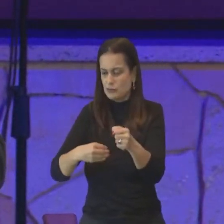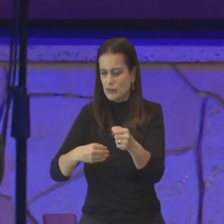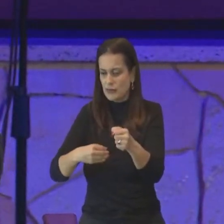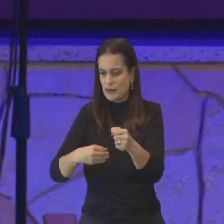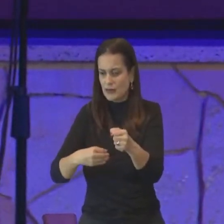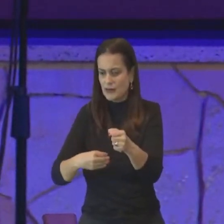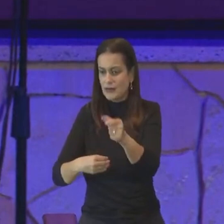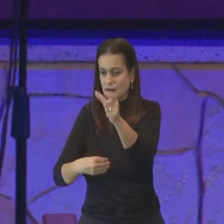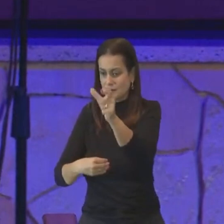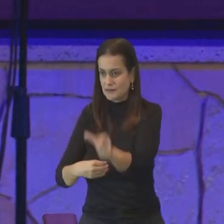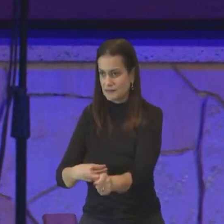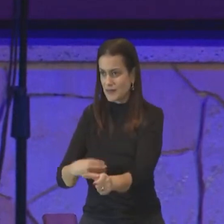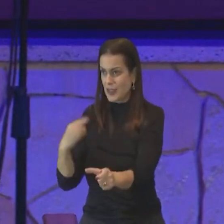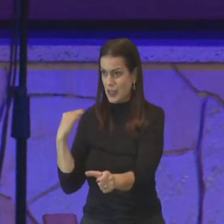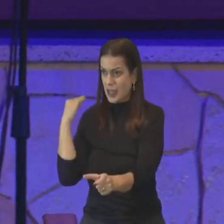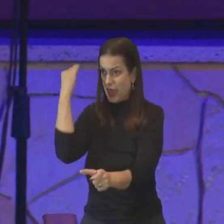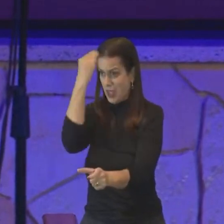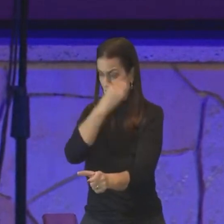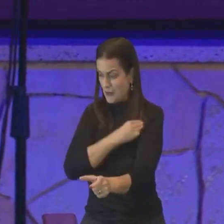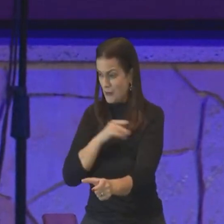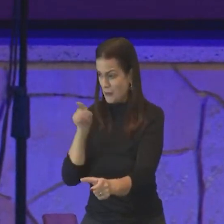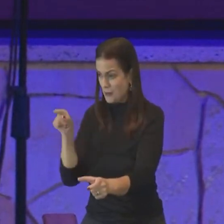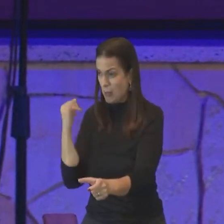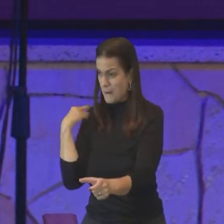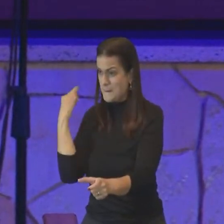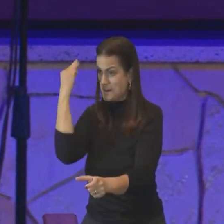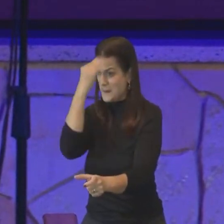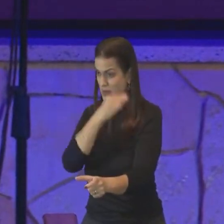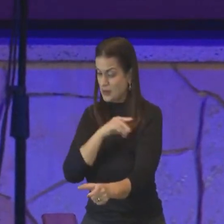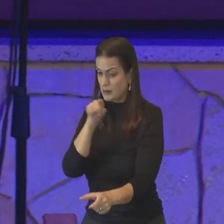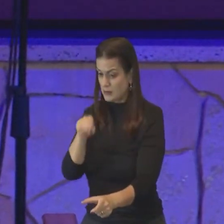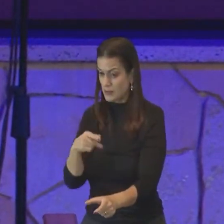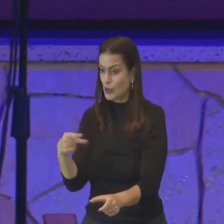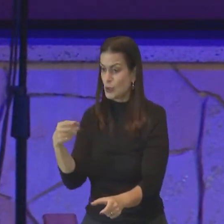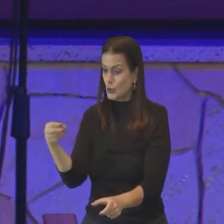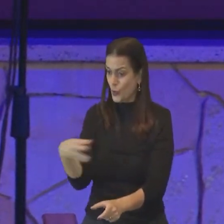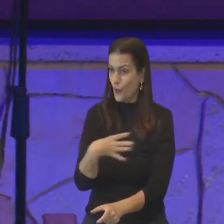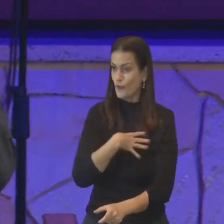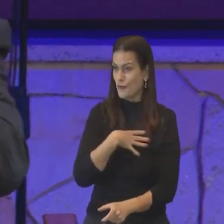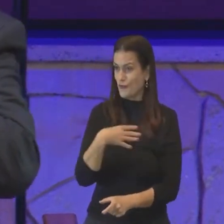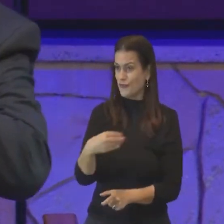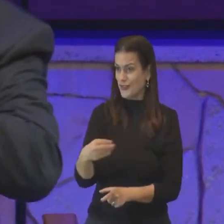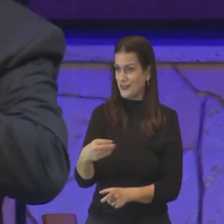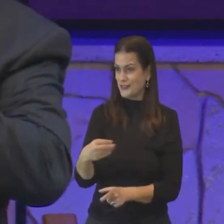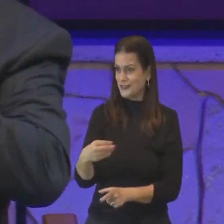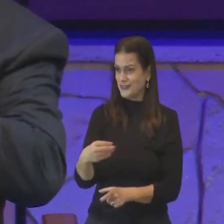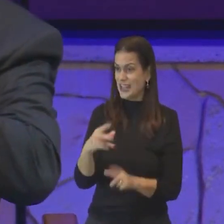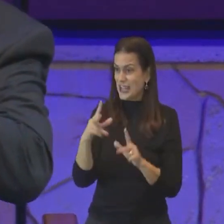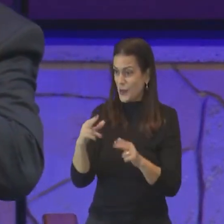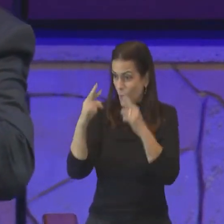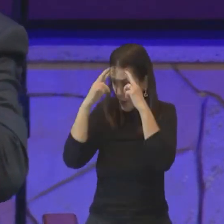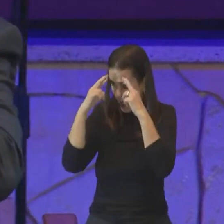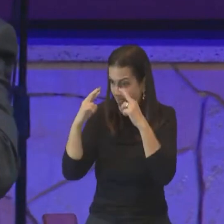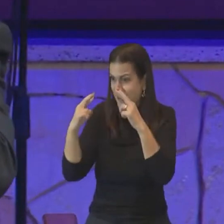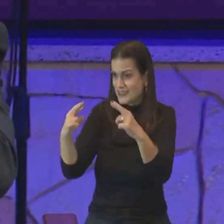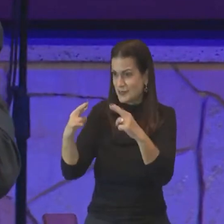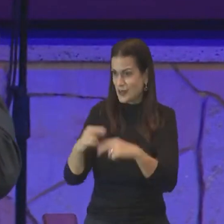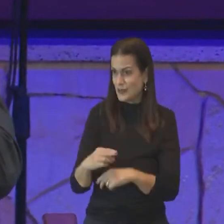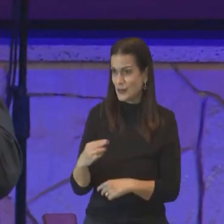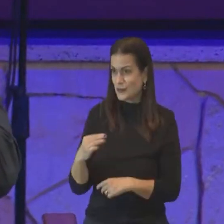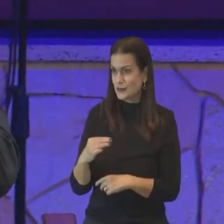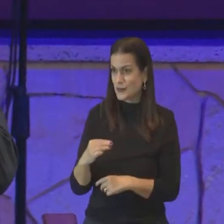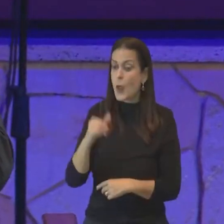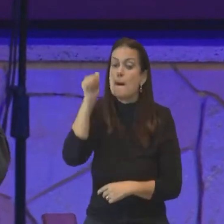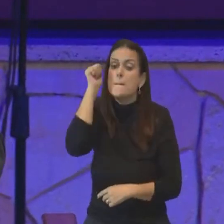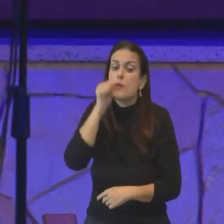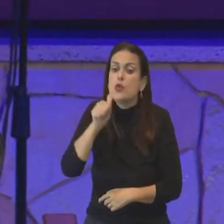aí, mulher, eis aí o teu filho. Chamou-a com respeito, como se estivesse tratando a sua própria mãe. Mulher,